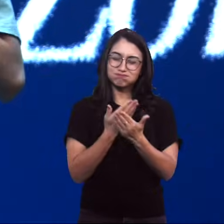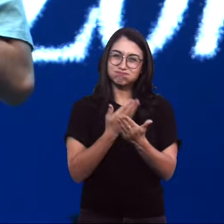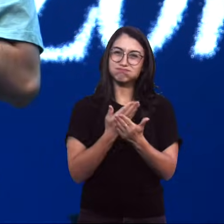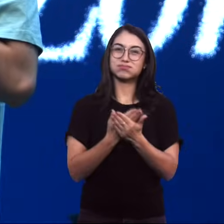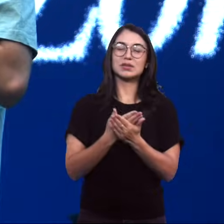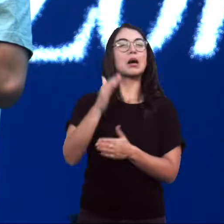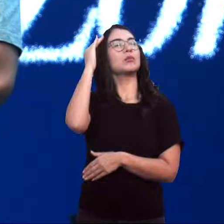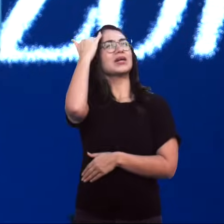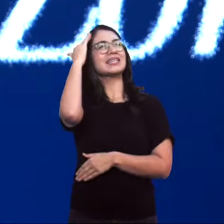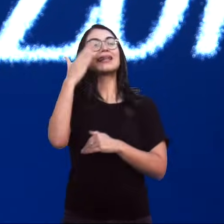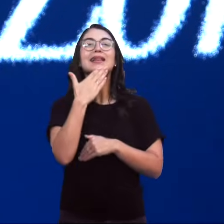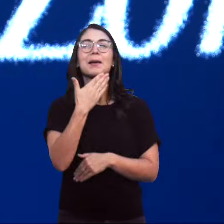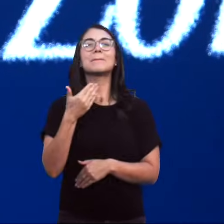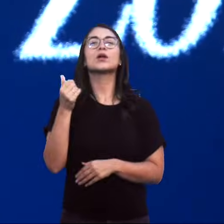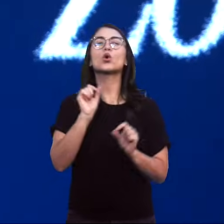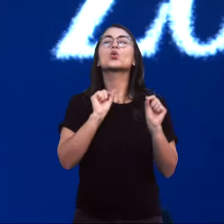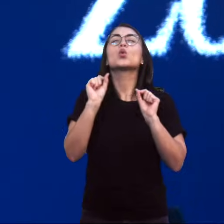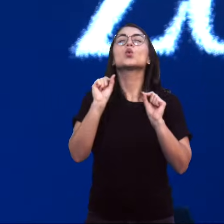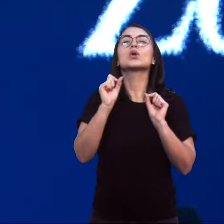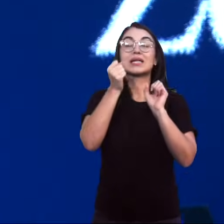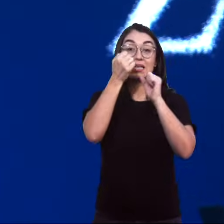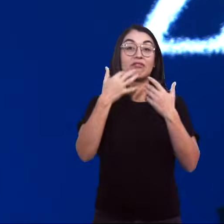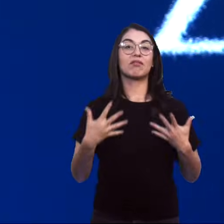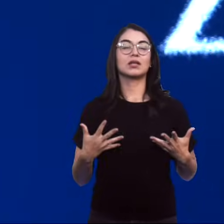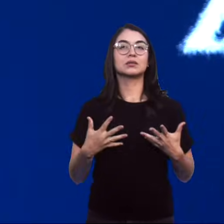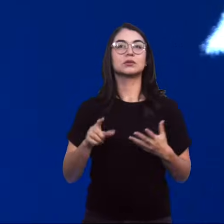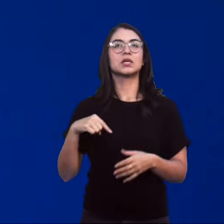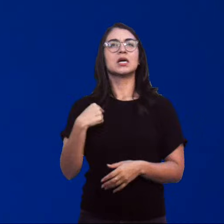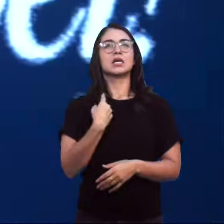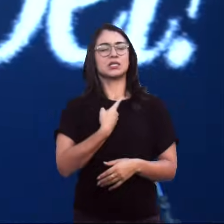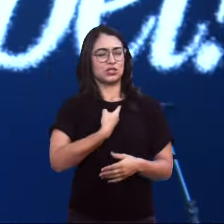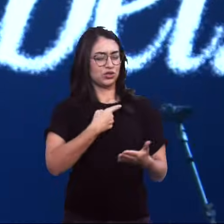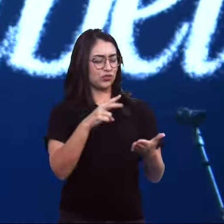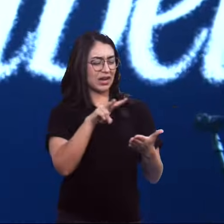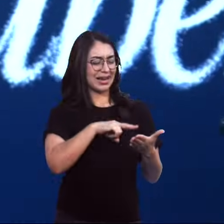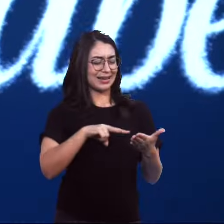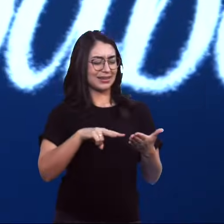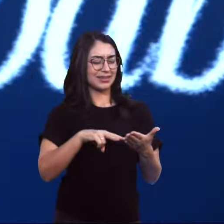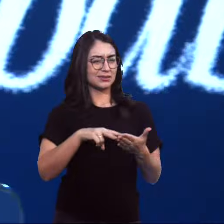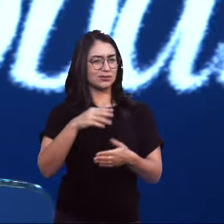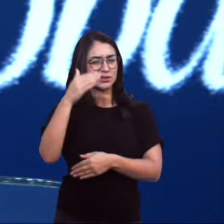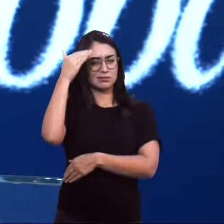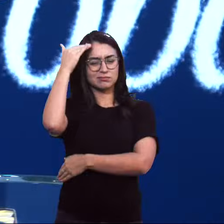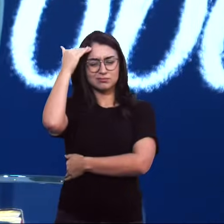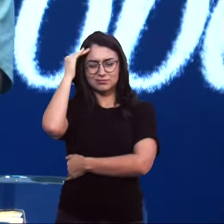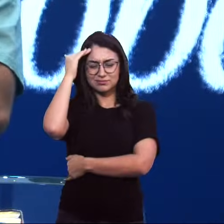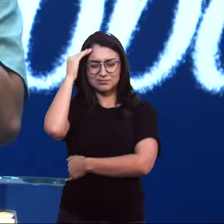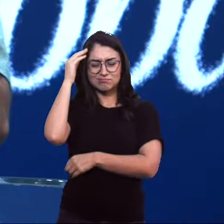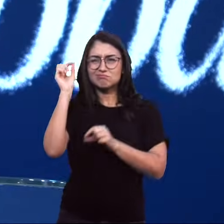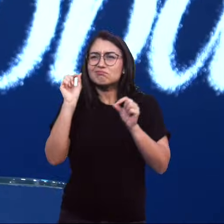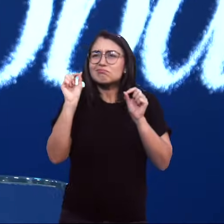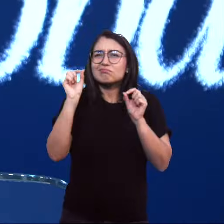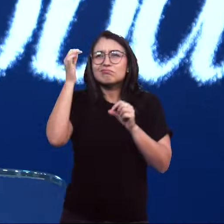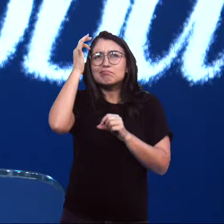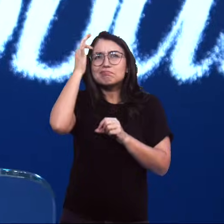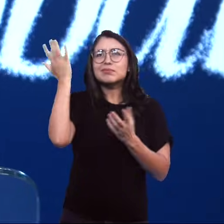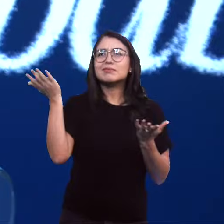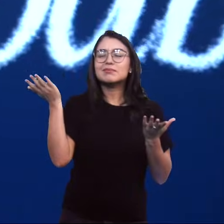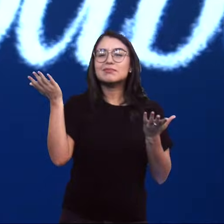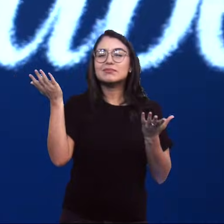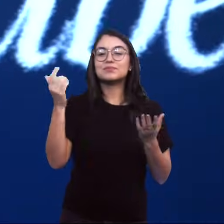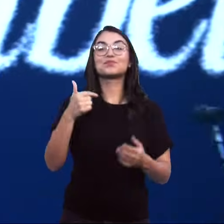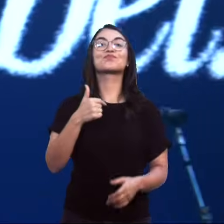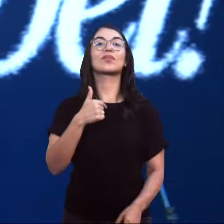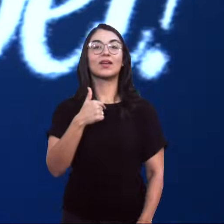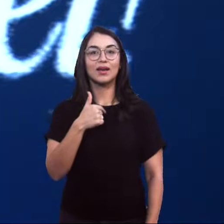né? Porque às vezes você está lendo as visões do Antigo Testamento e se sente perdido. Você já se sentiu perdido lendo coisas do Antigo Testamento? Já assistiu? Eu me